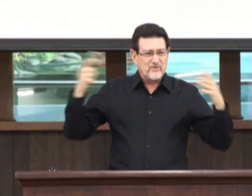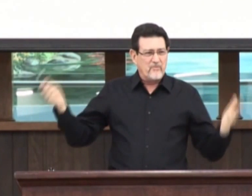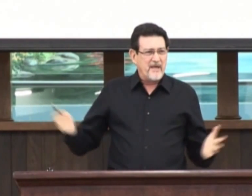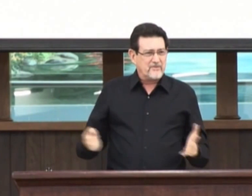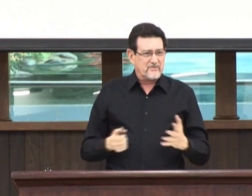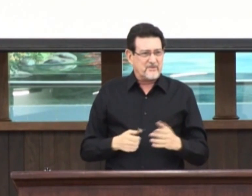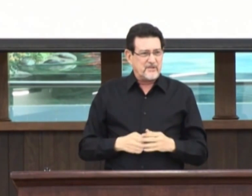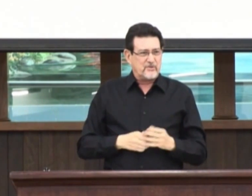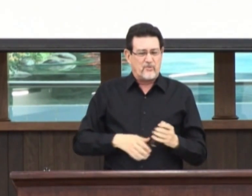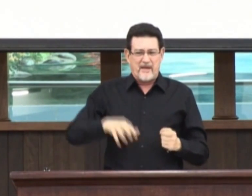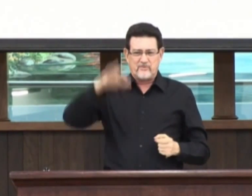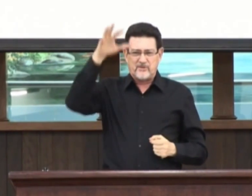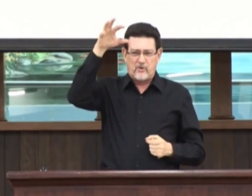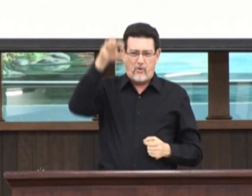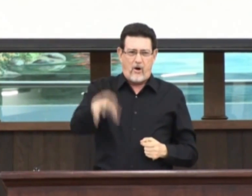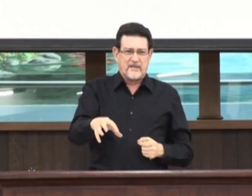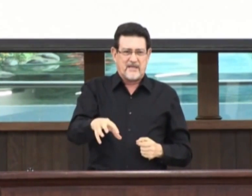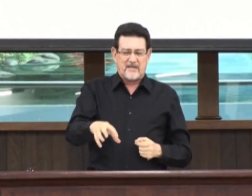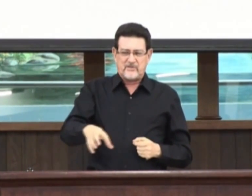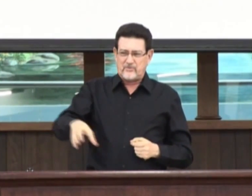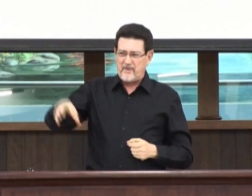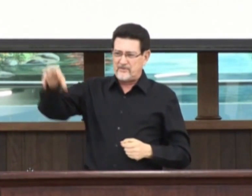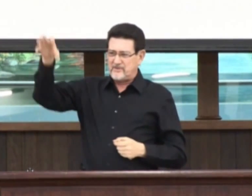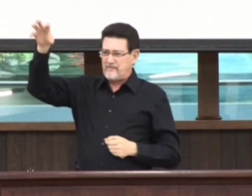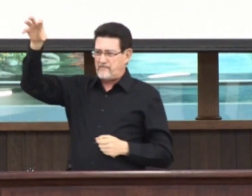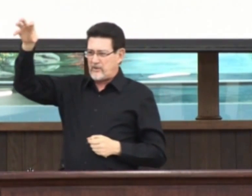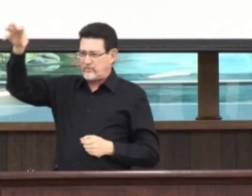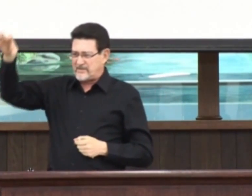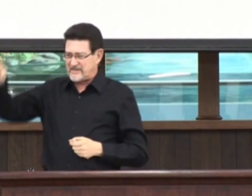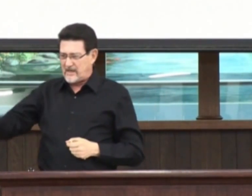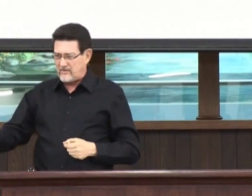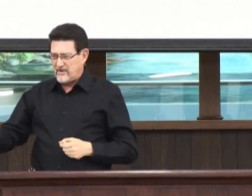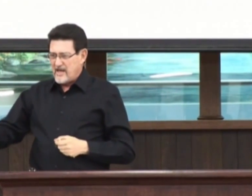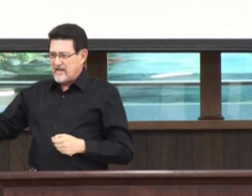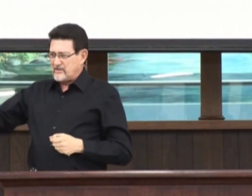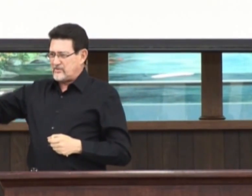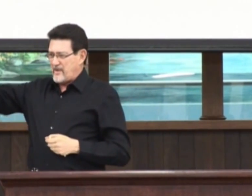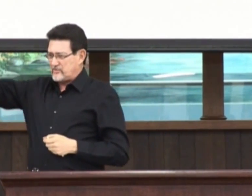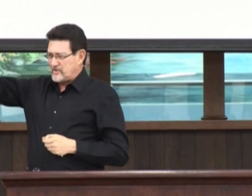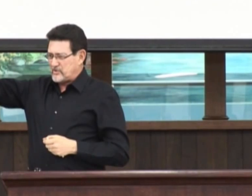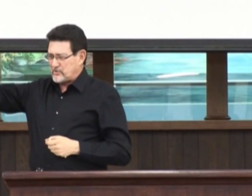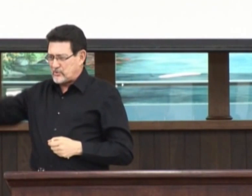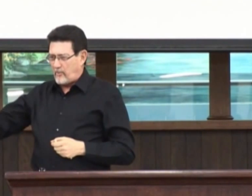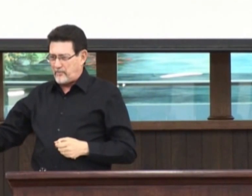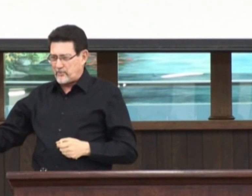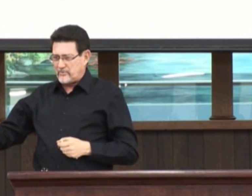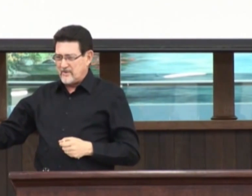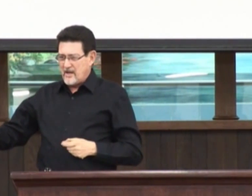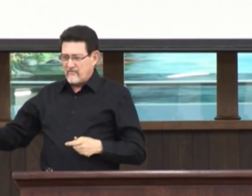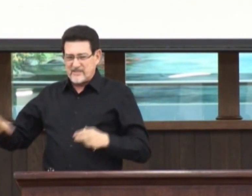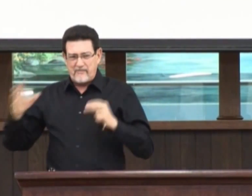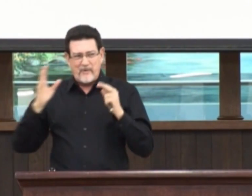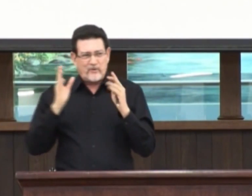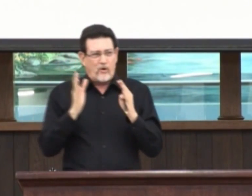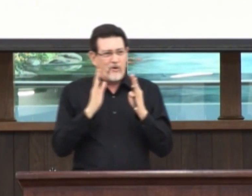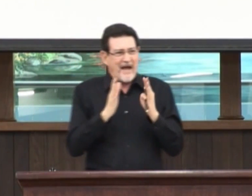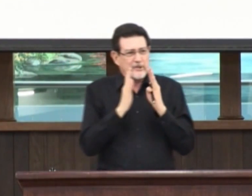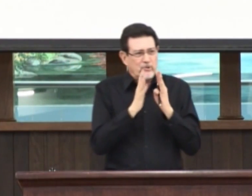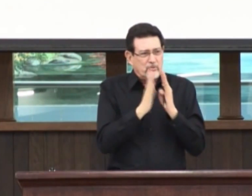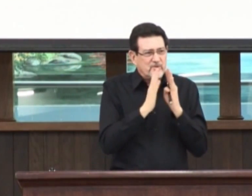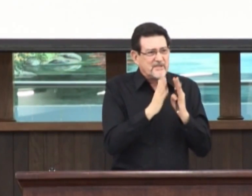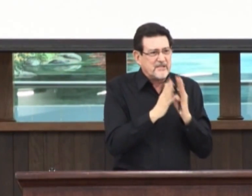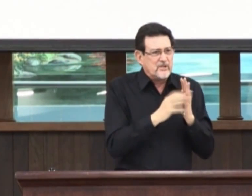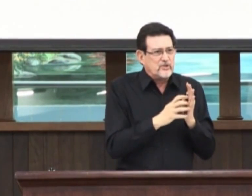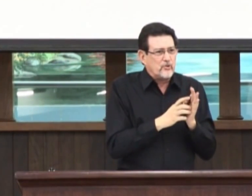de instrumentos de corda, instrumentos de percussão, instrumentos de sopro. Você